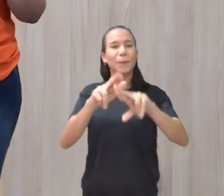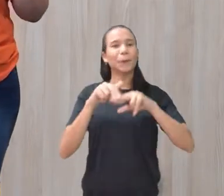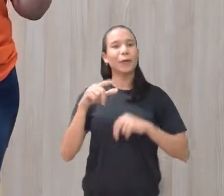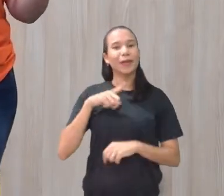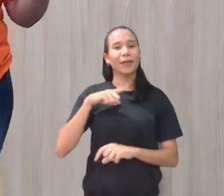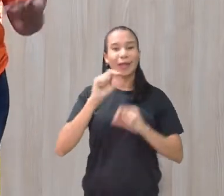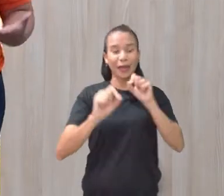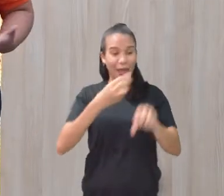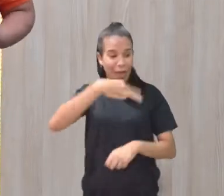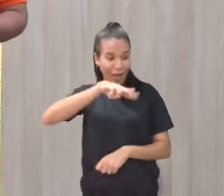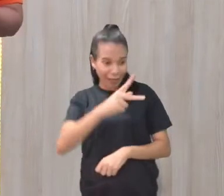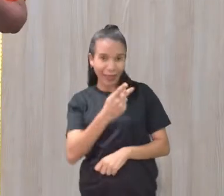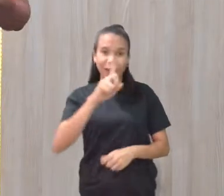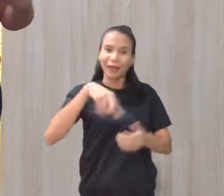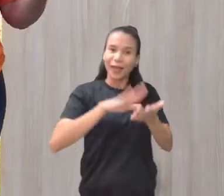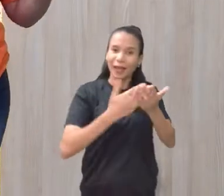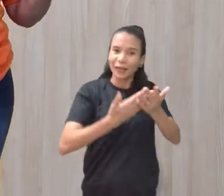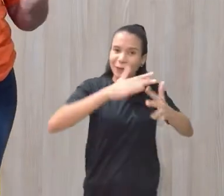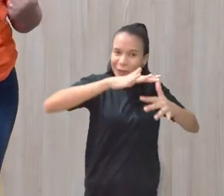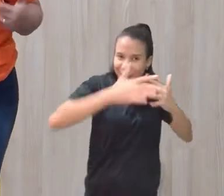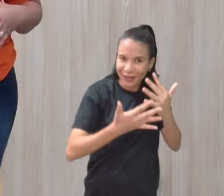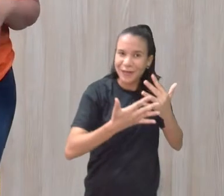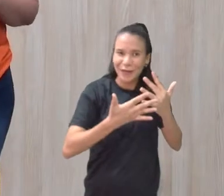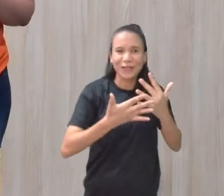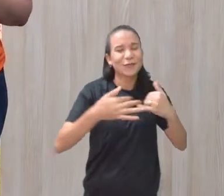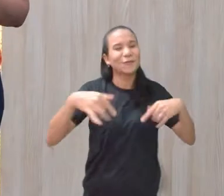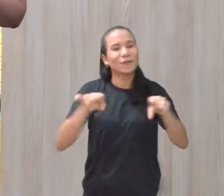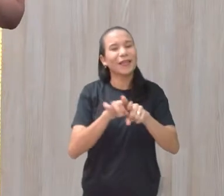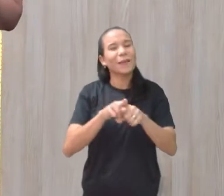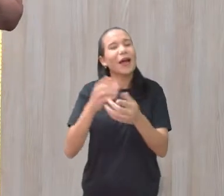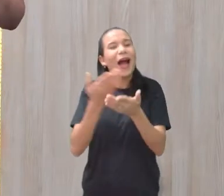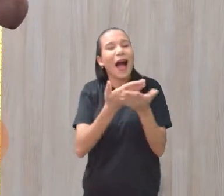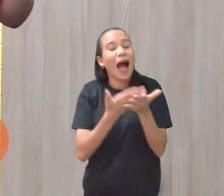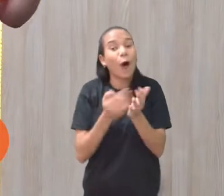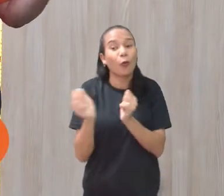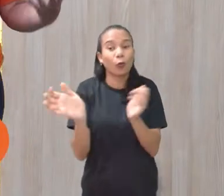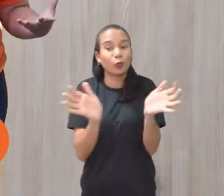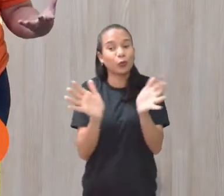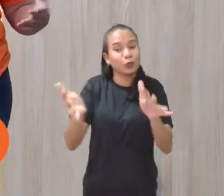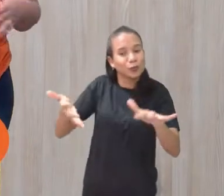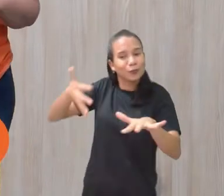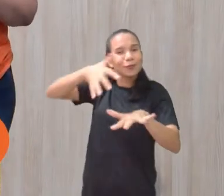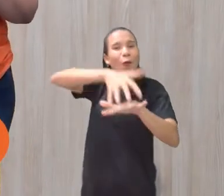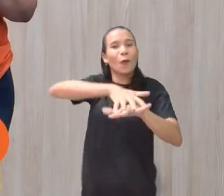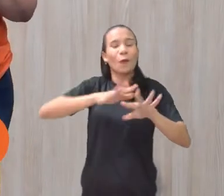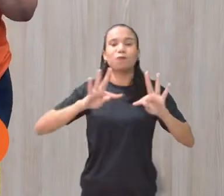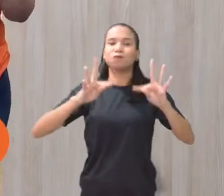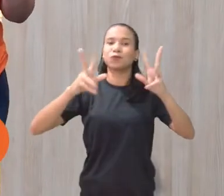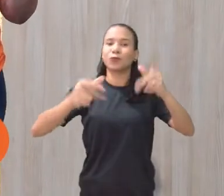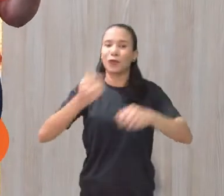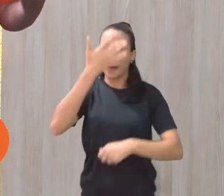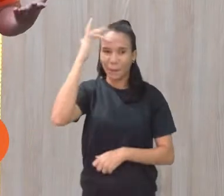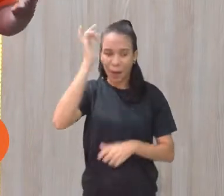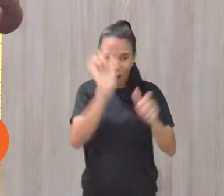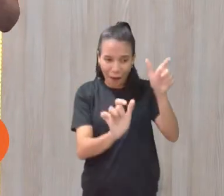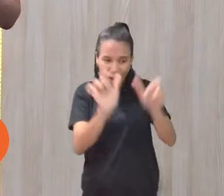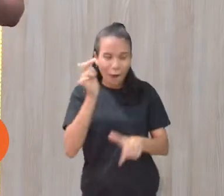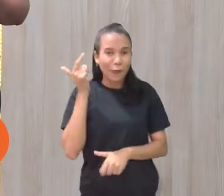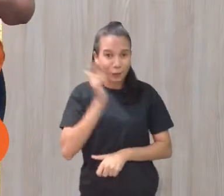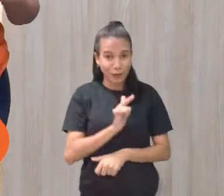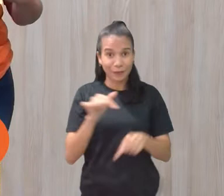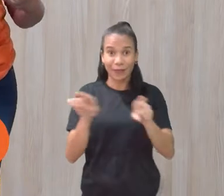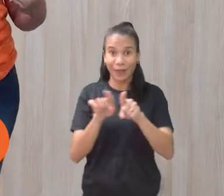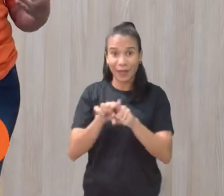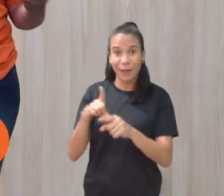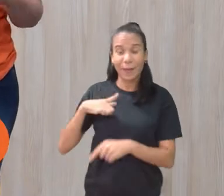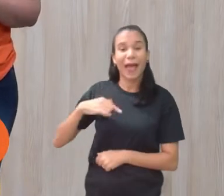aqui com Helena, nossa intérprete de Libras, deixando essa aula bem mais acessível para que chegue a todo mundo. Estou aqui